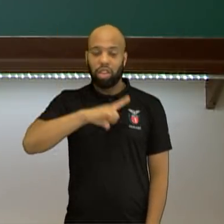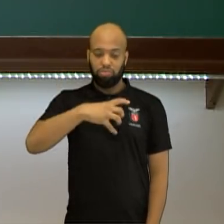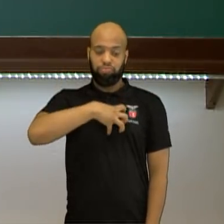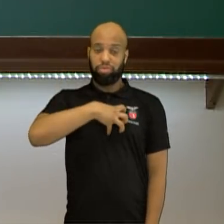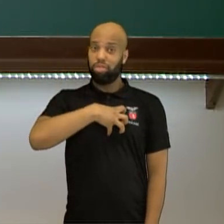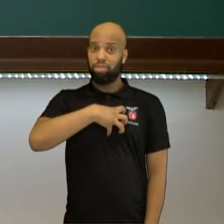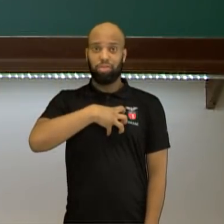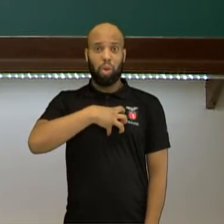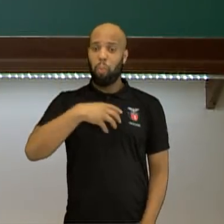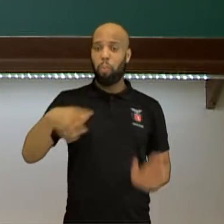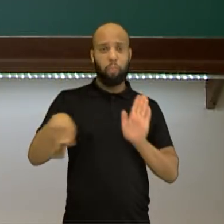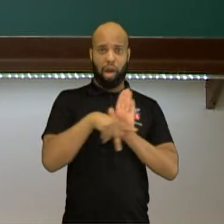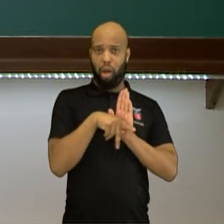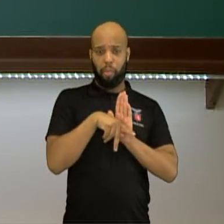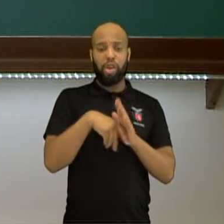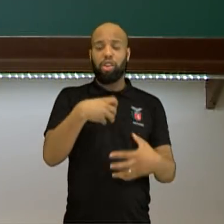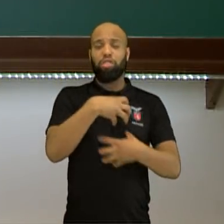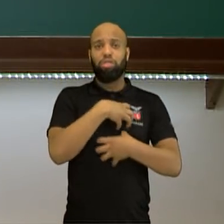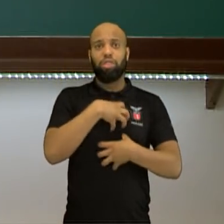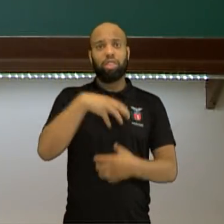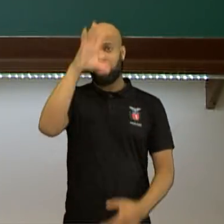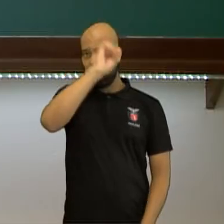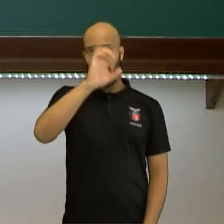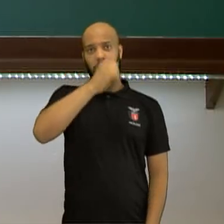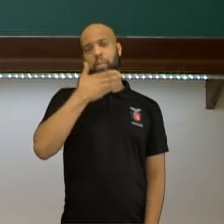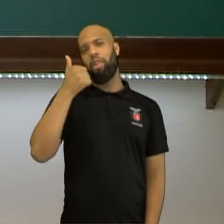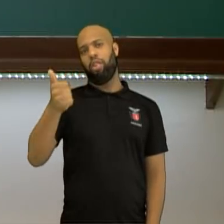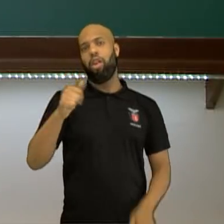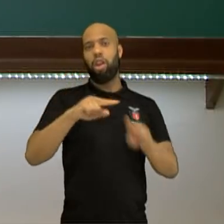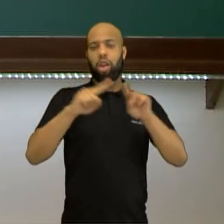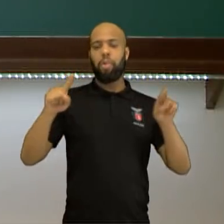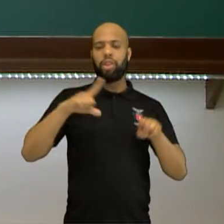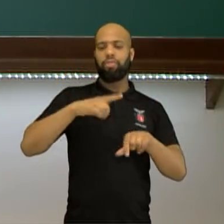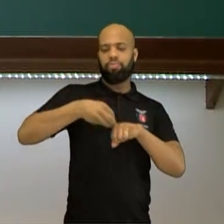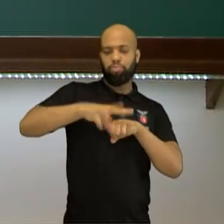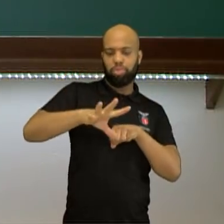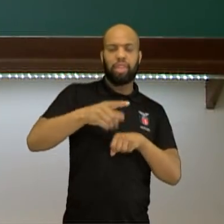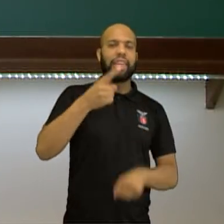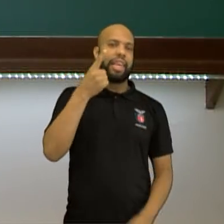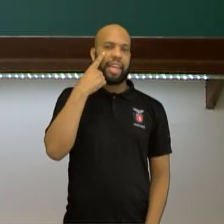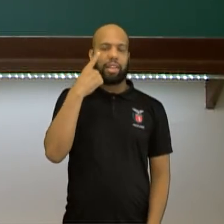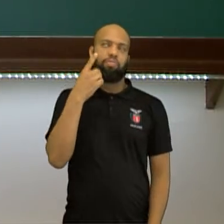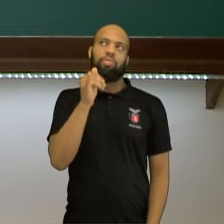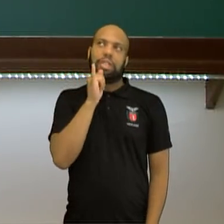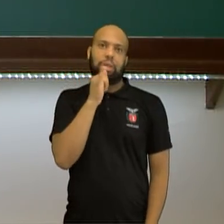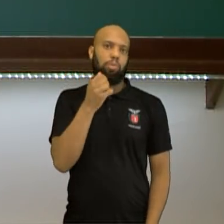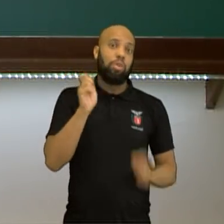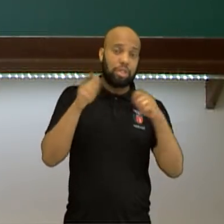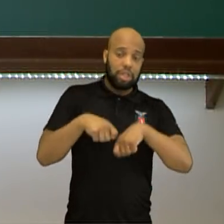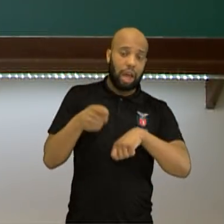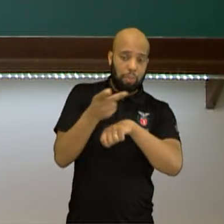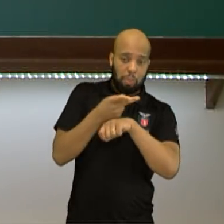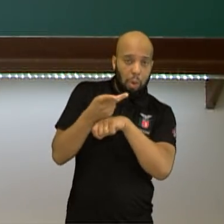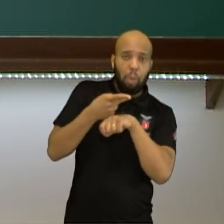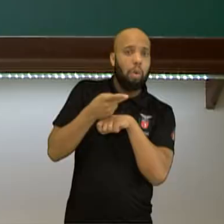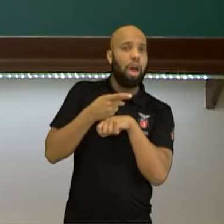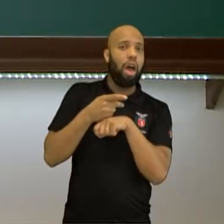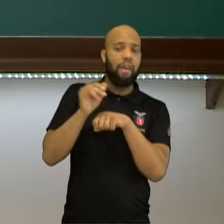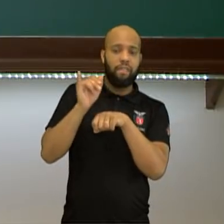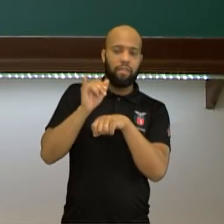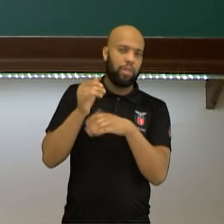forma como aprende melhor. Mas nós podemos sugerir, busco um vídeo na internet, pergunto para os